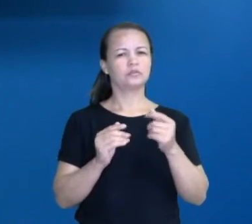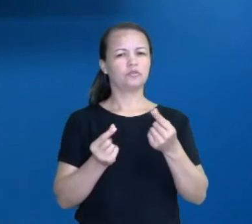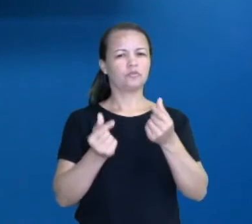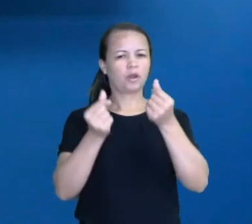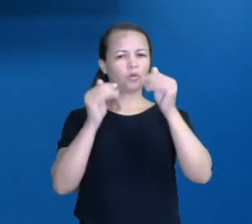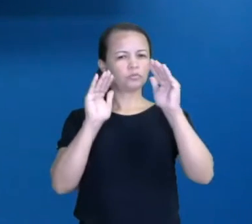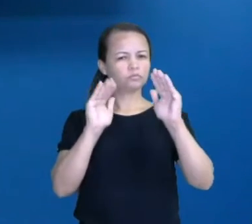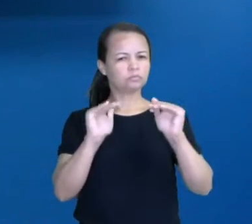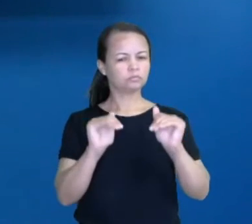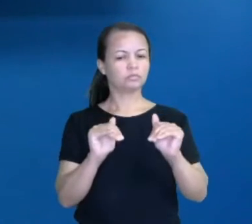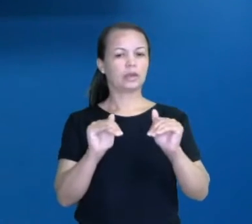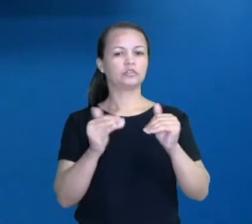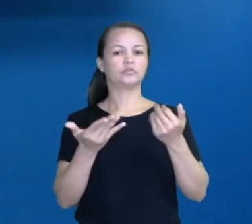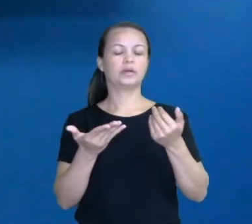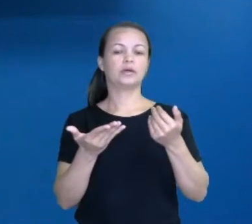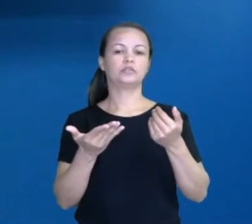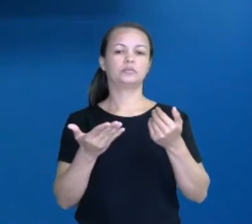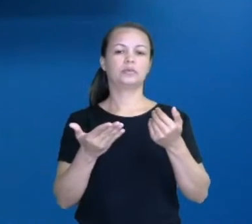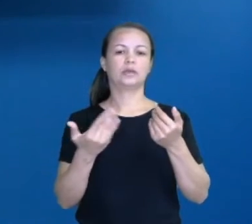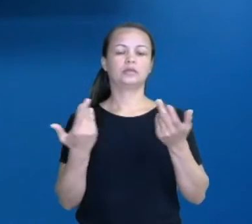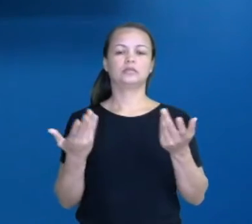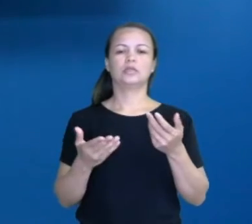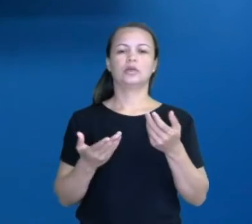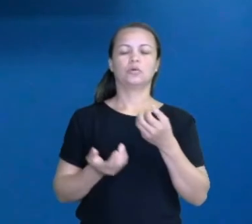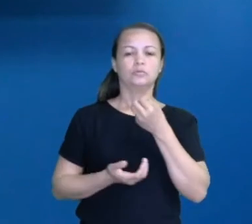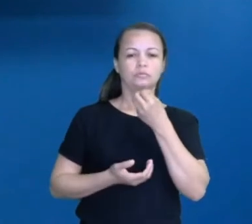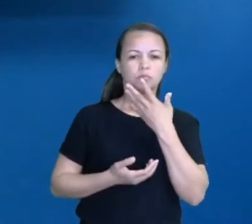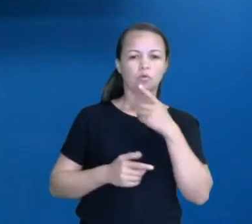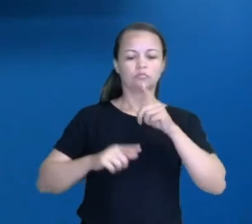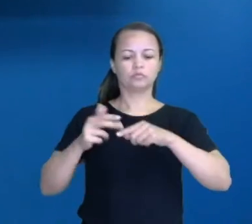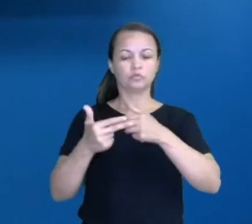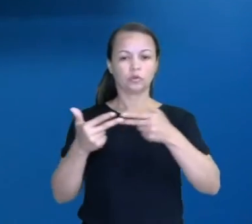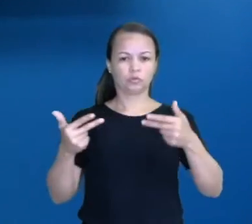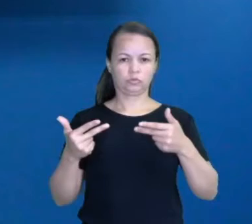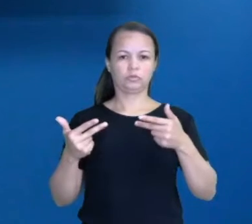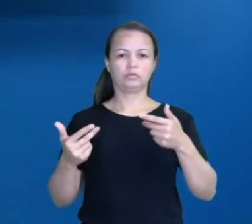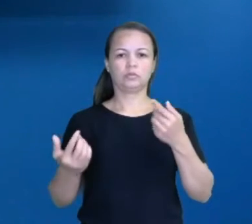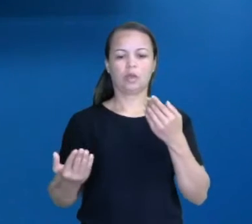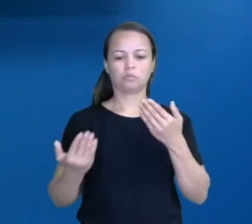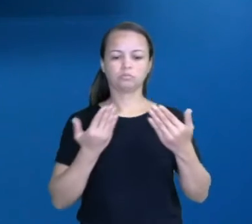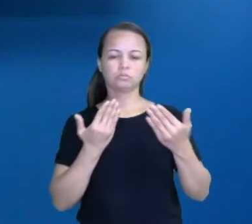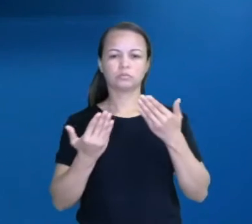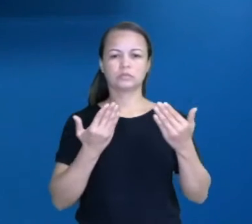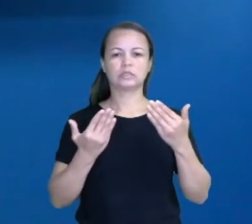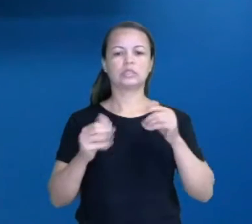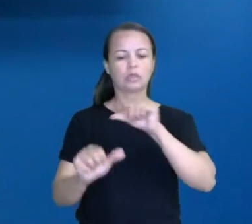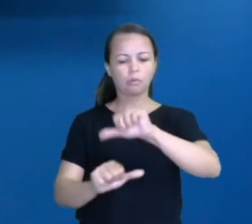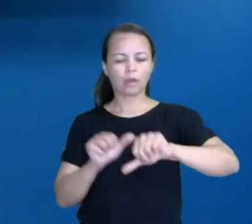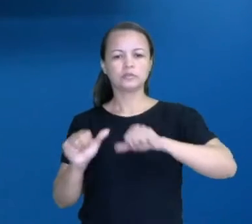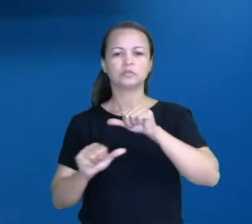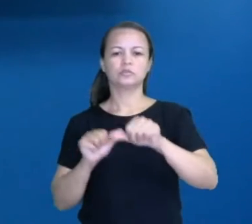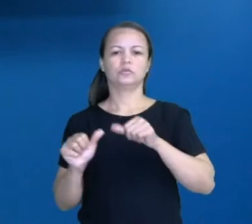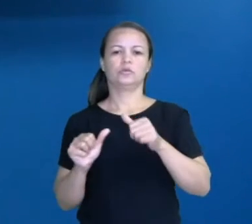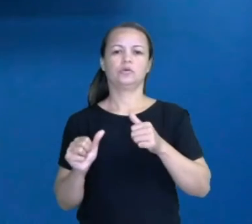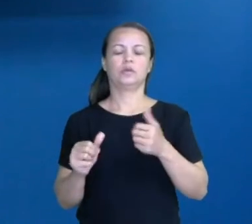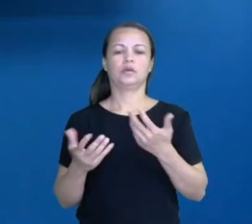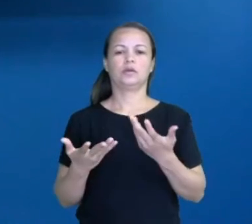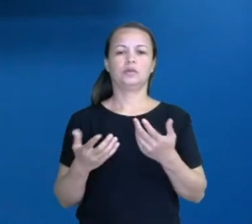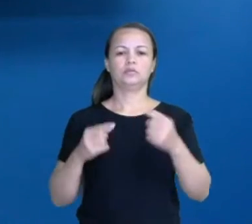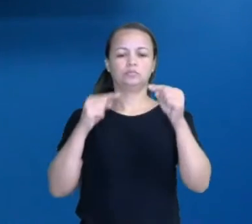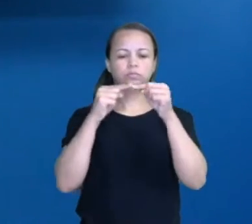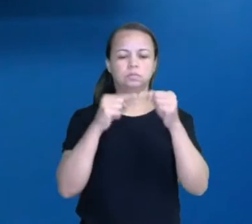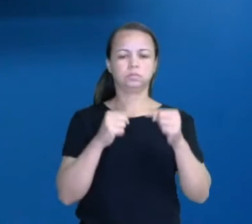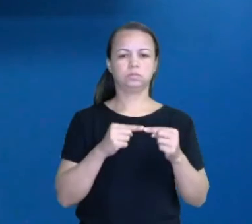que o produto fique mais competitivo. Então, há uma troca maior entre produtos e serviços entre os